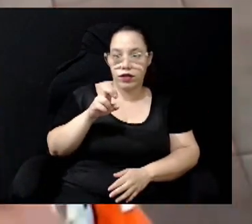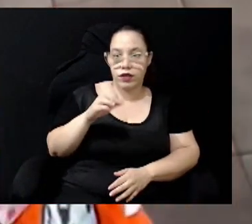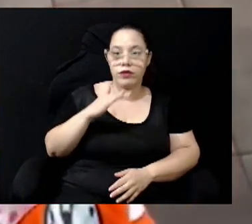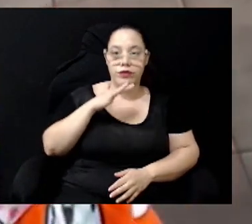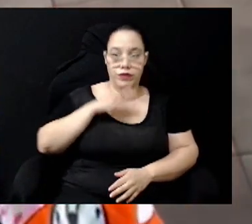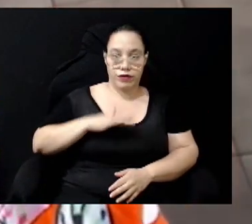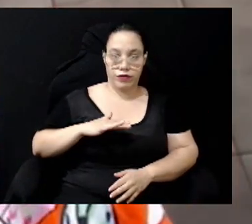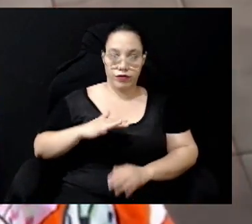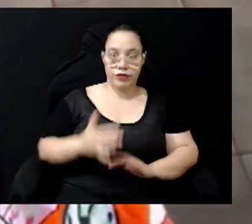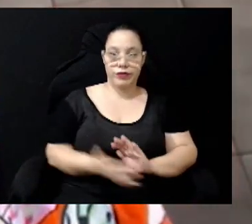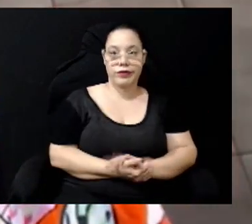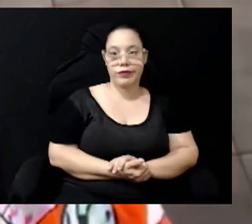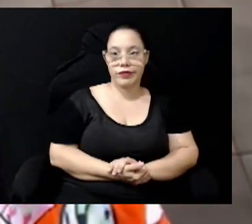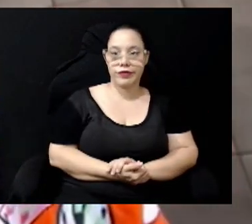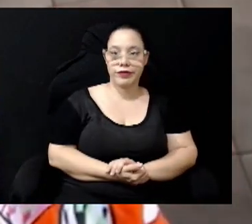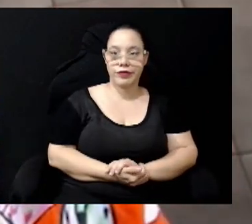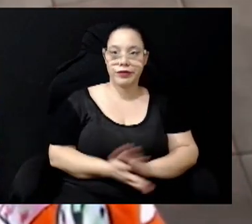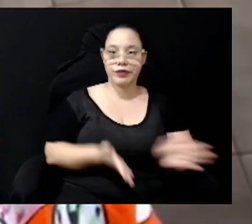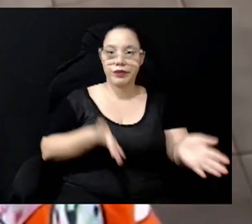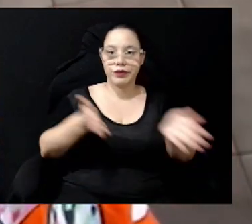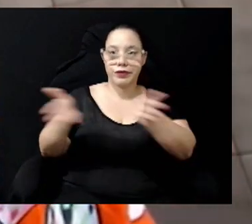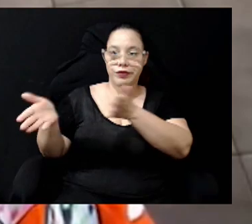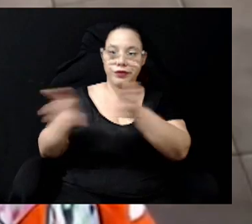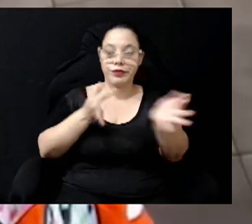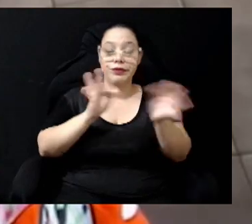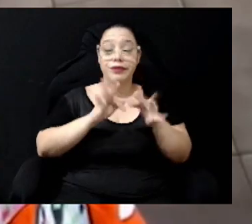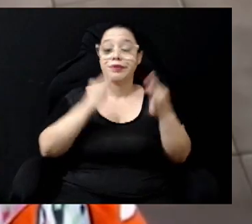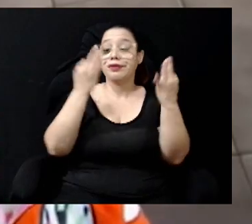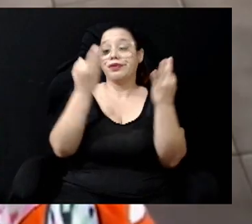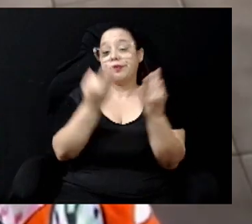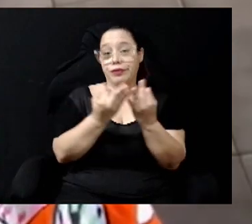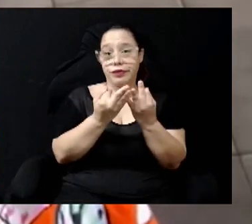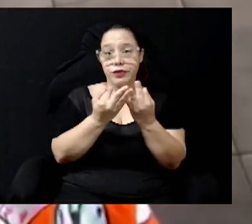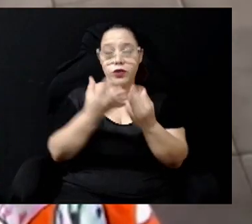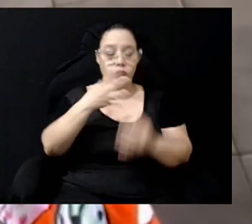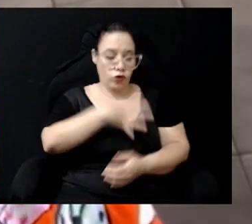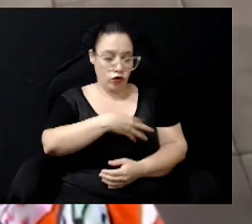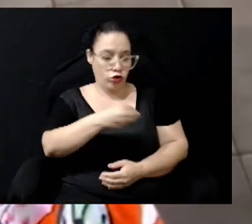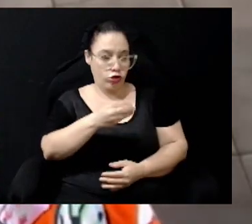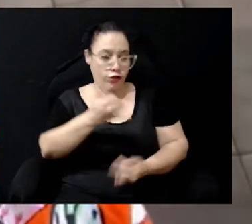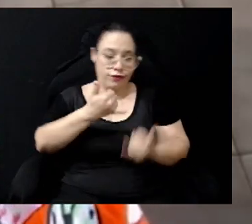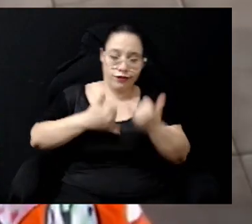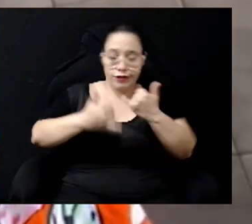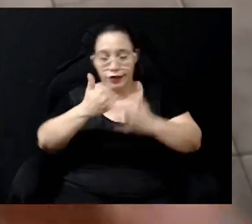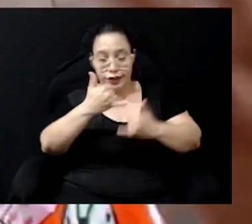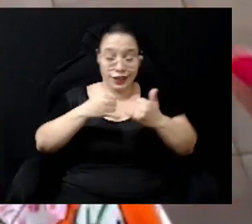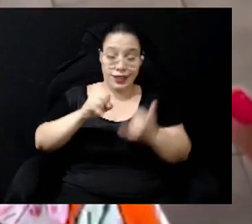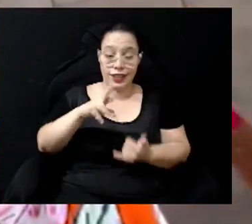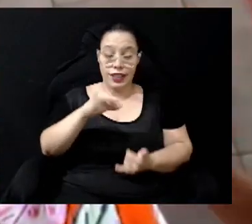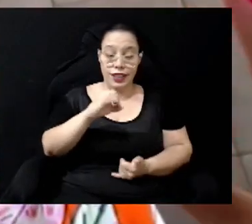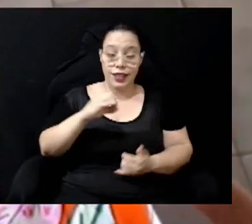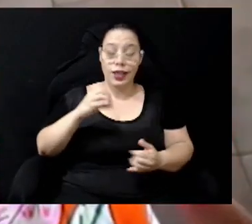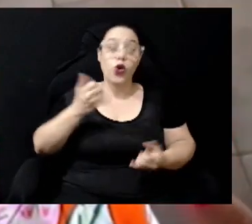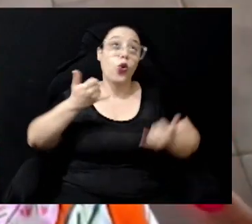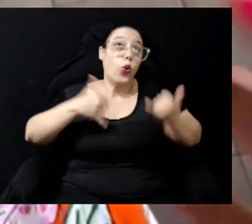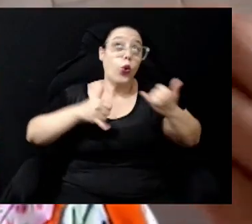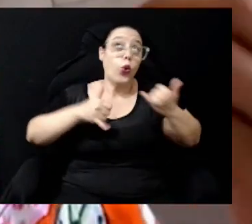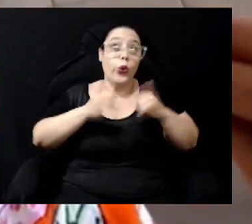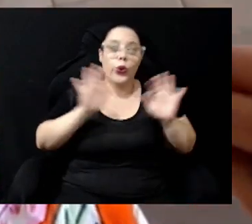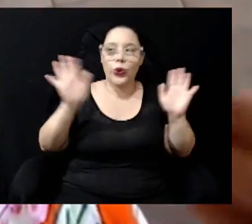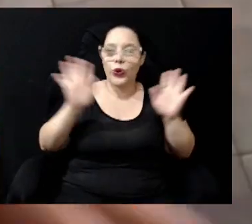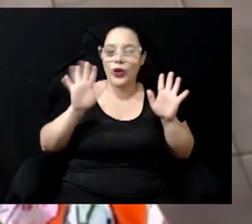E levem as suas famílias, filhos para brincar no SESC, para se divertir. E, claro,